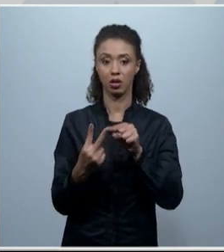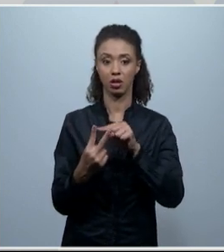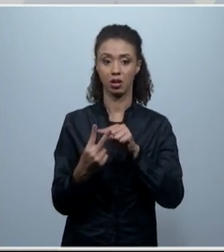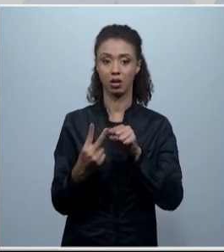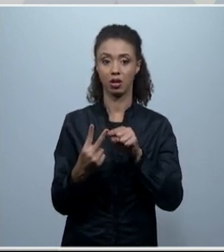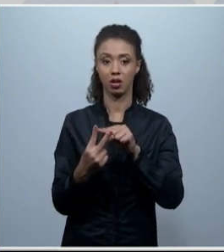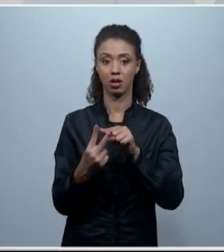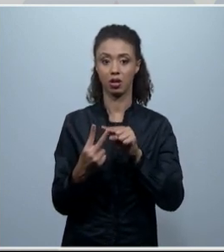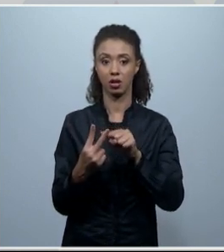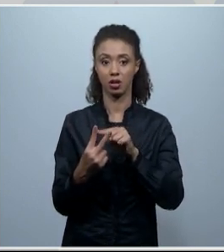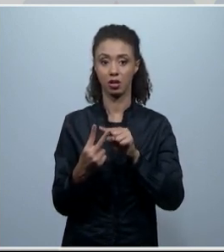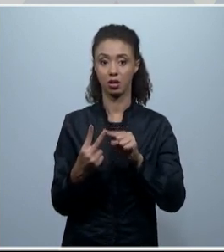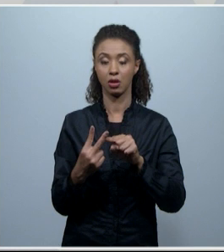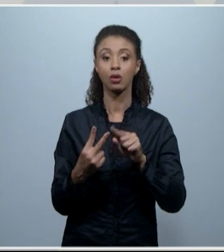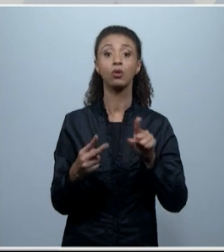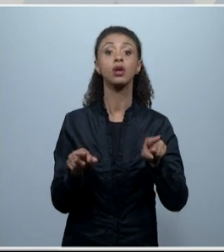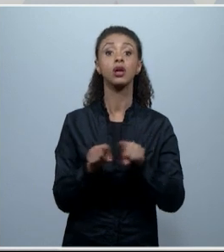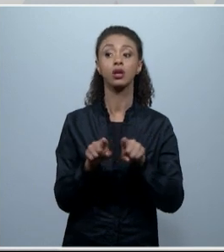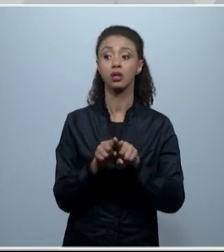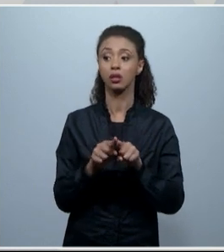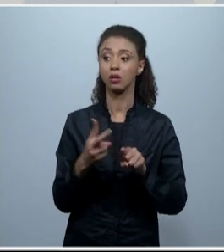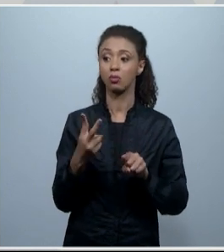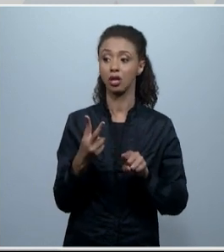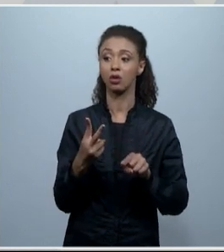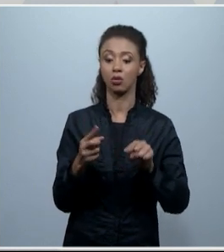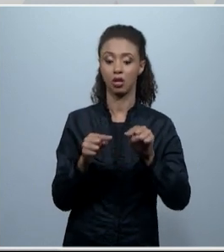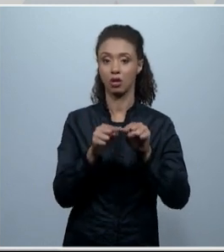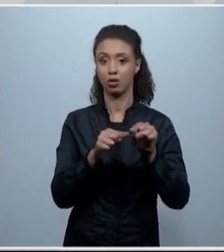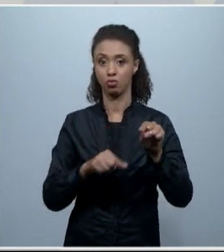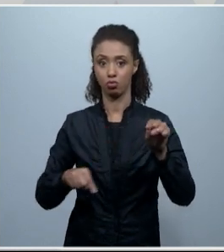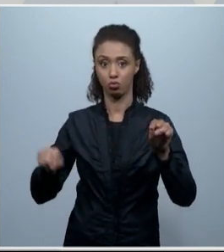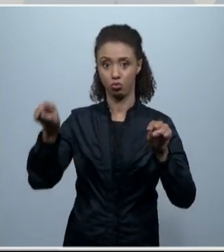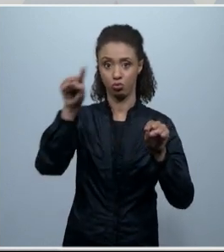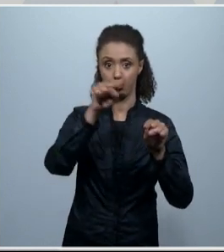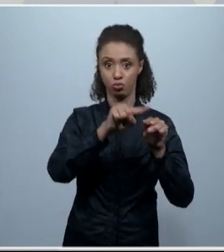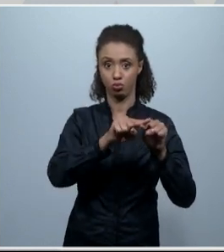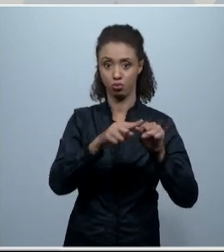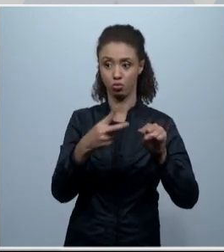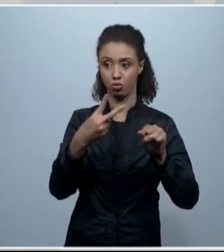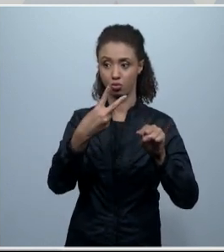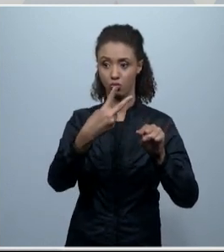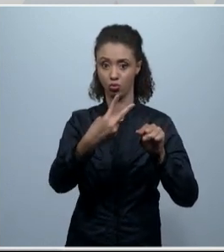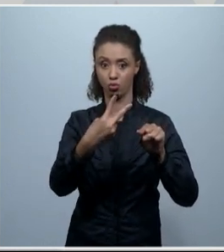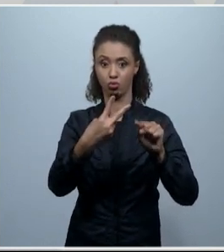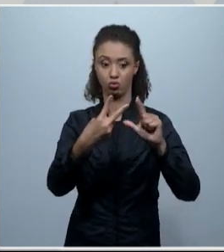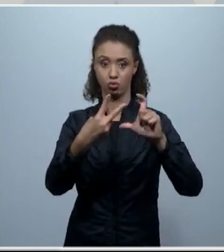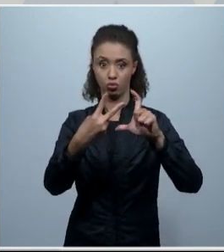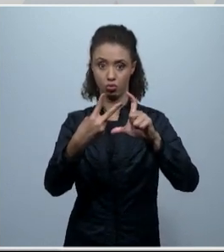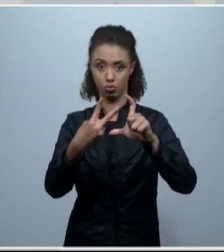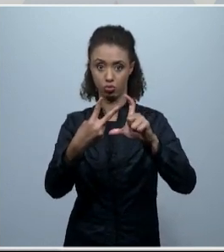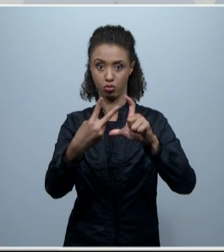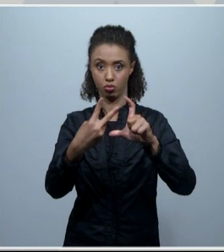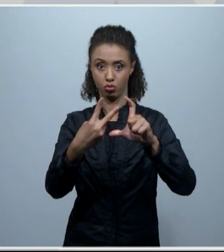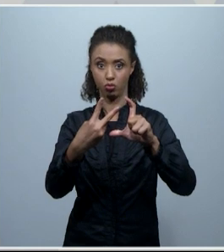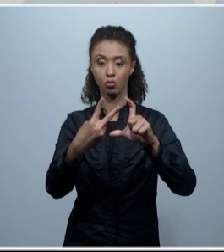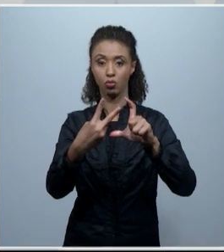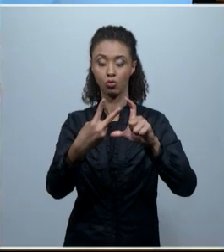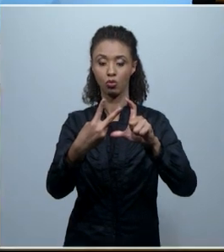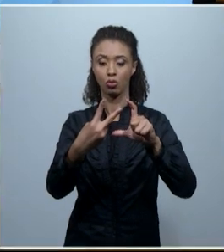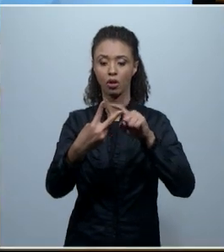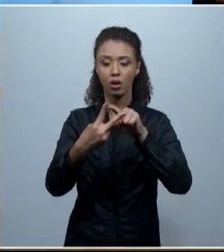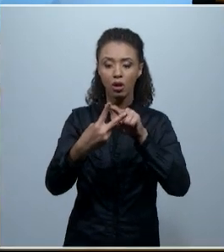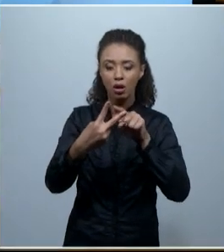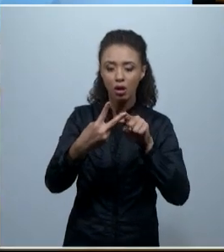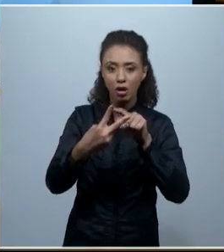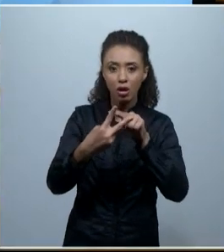à medida do arco correspondente é que um é a metade do outro há também um conceito importante de circunferência usado em vários exercícios é um